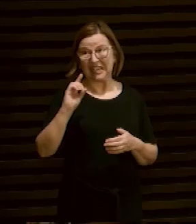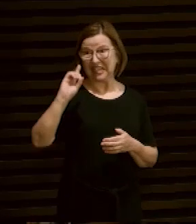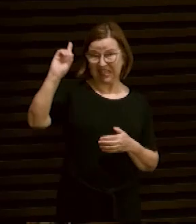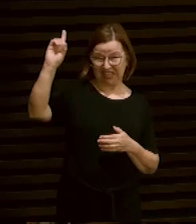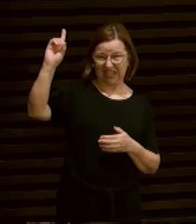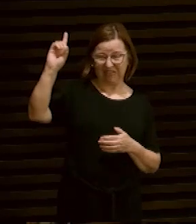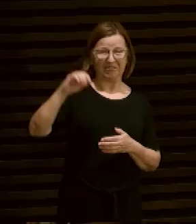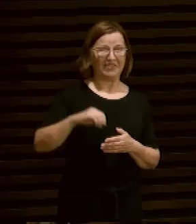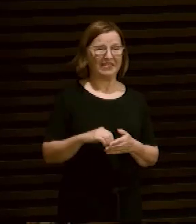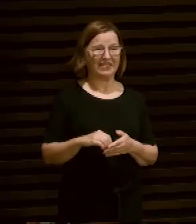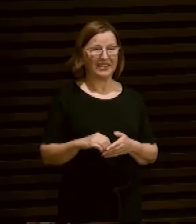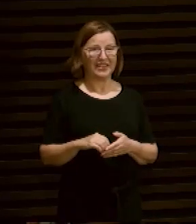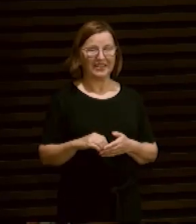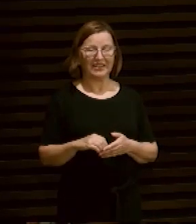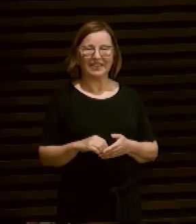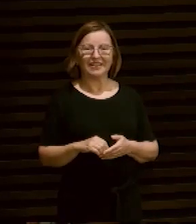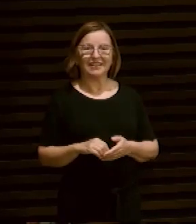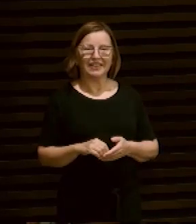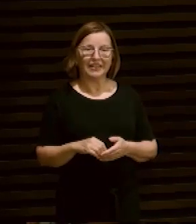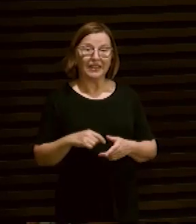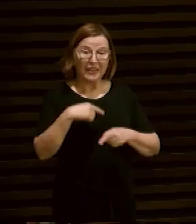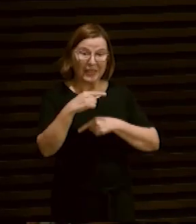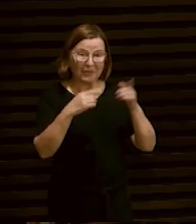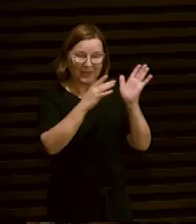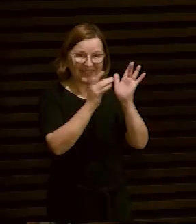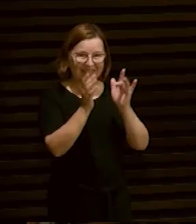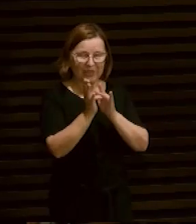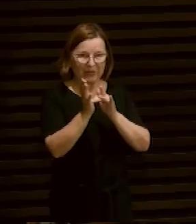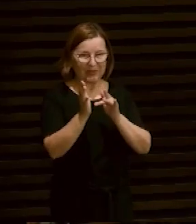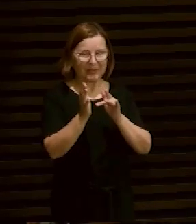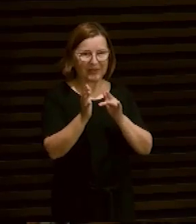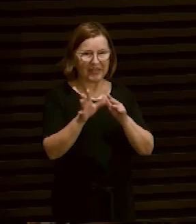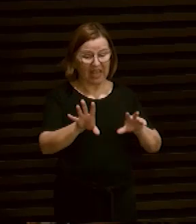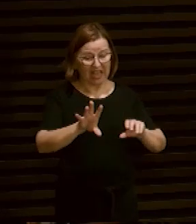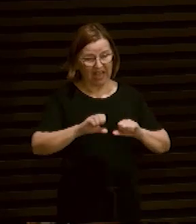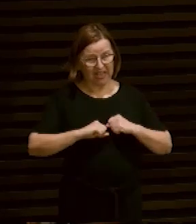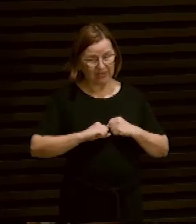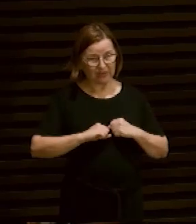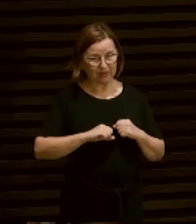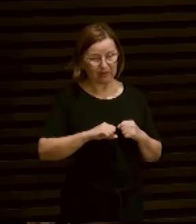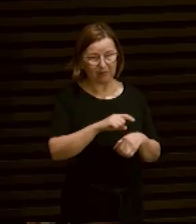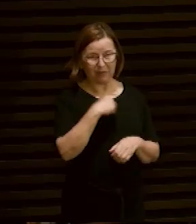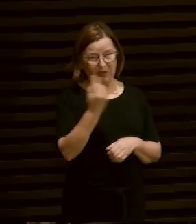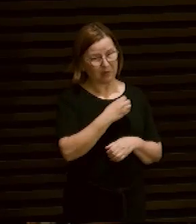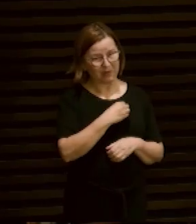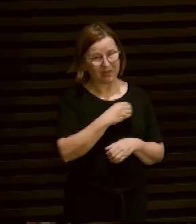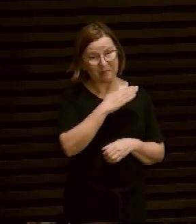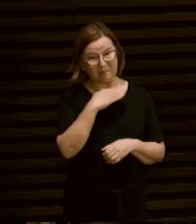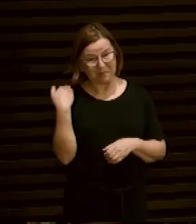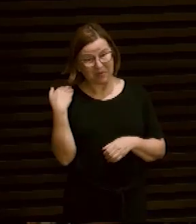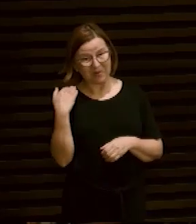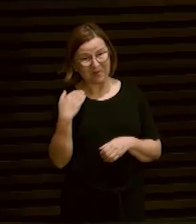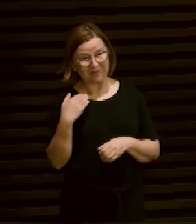independente, de ser autônomo. Depois Jesus assume esse pacote todo, morre essa morte e nos